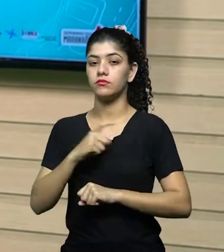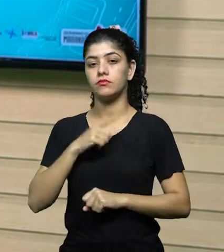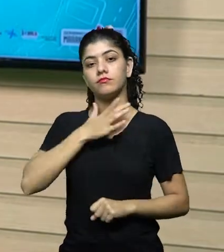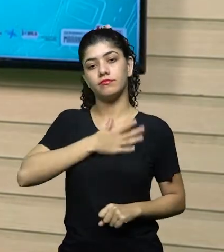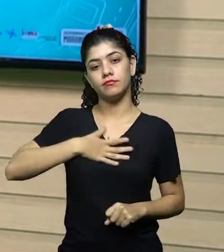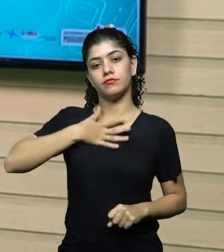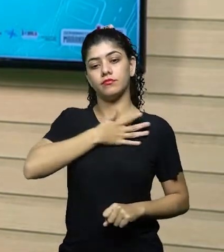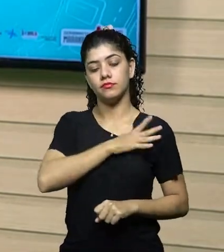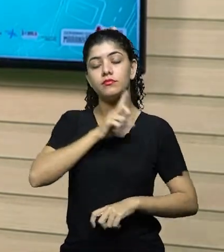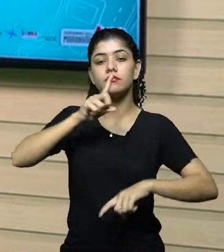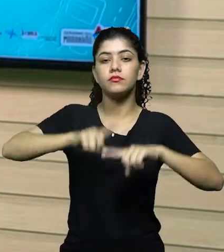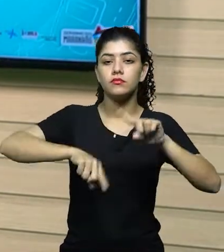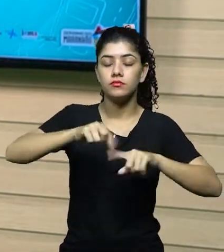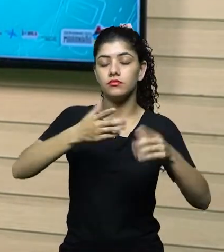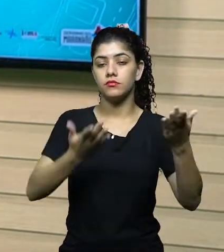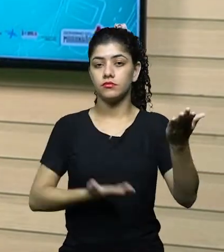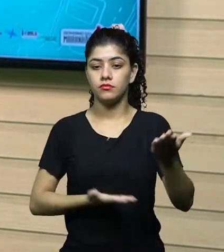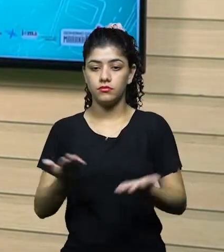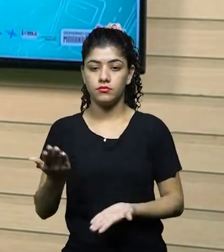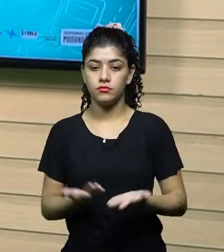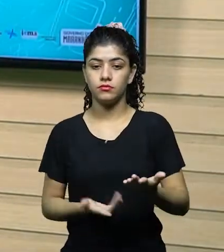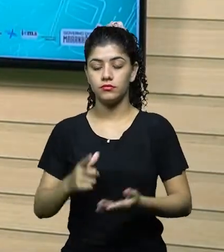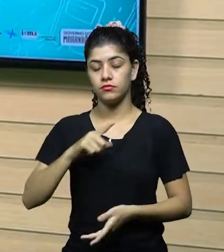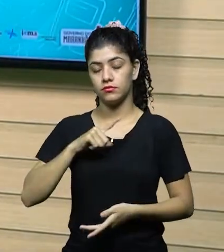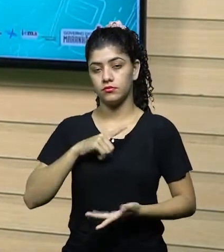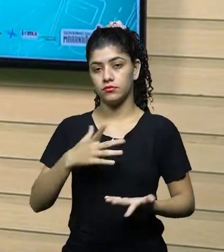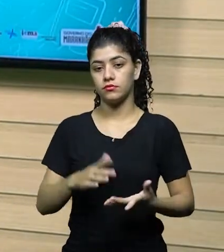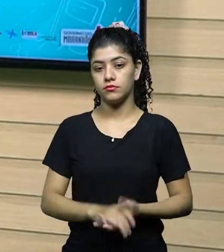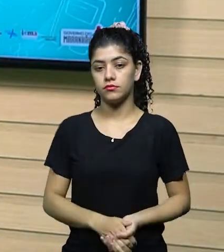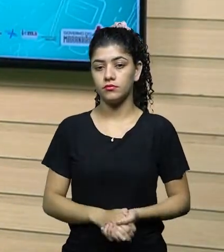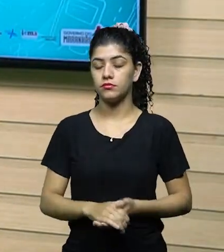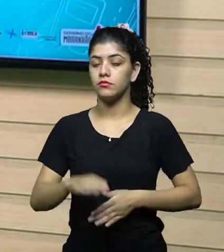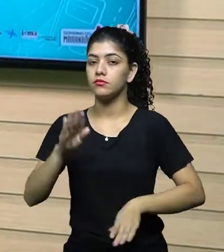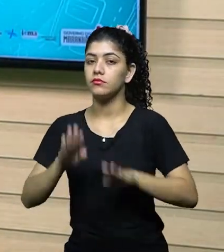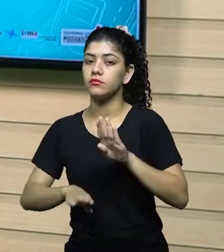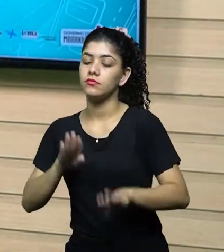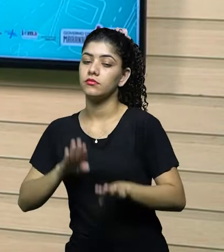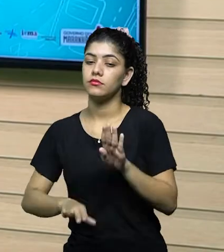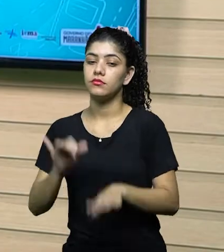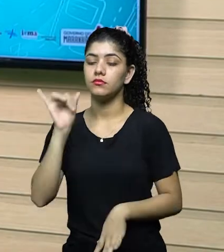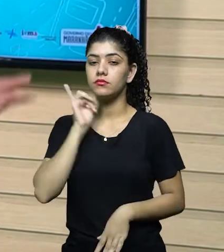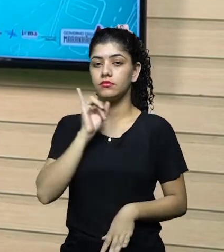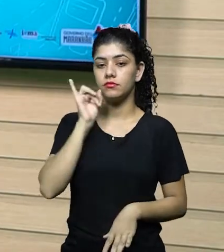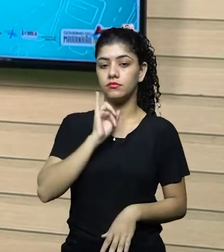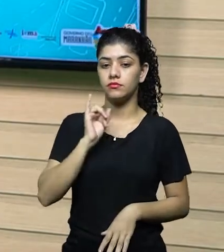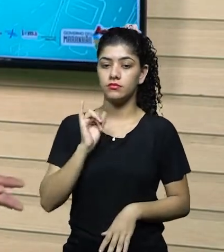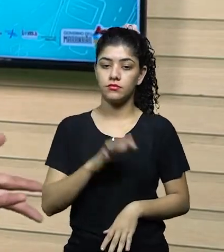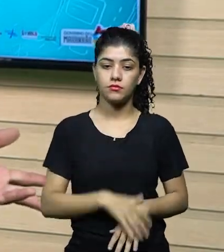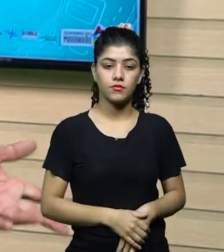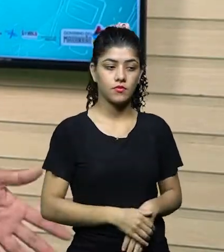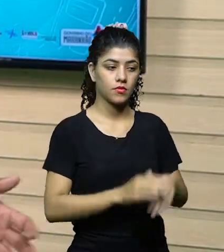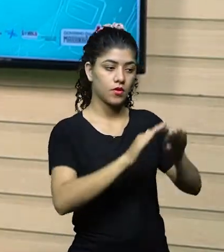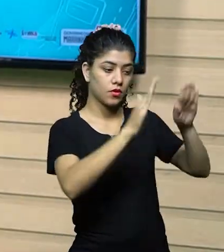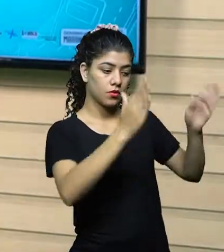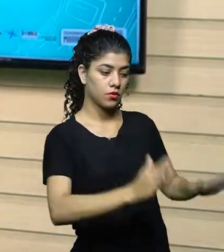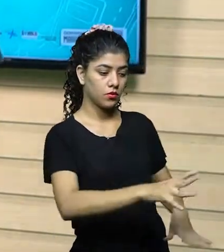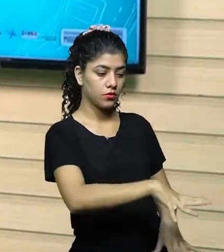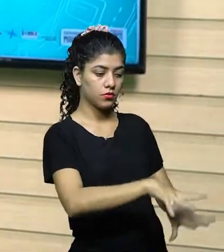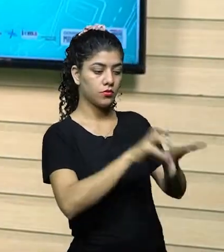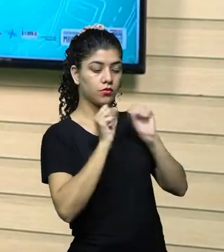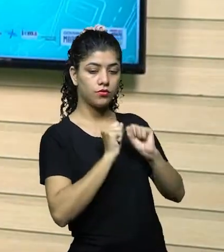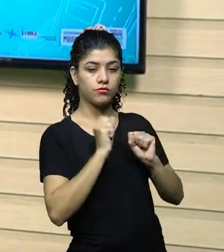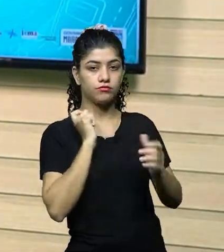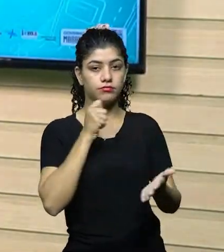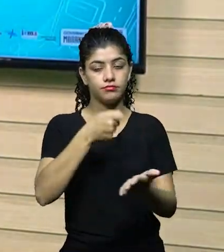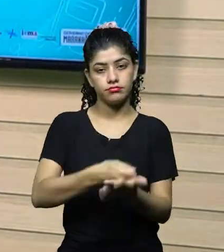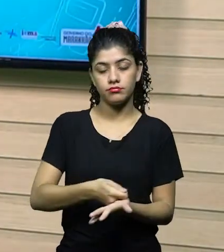ficar satisfeito com o produto, com o serviço que você está adquirindo. Às vezes, por exemplo, se você faz um saque num caixa eletrônico 24 horas, você